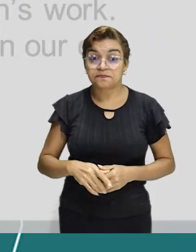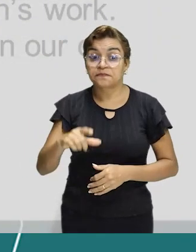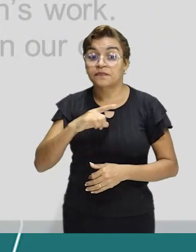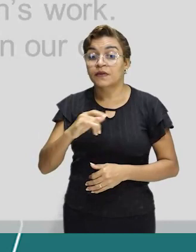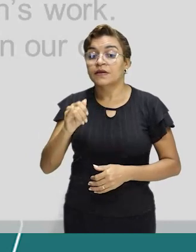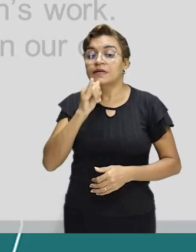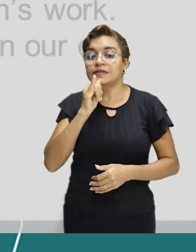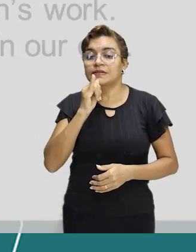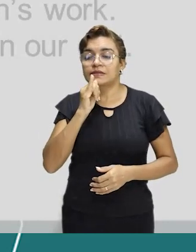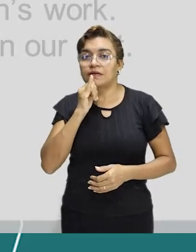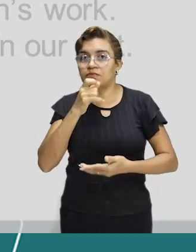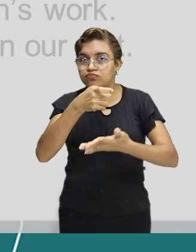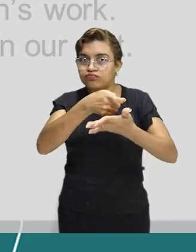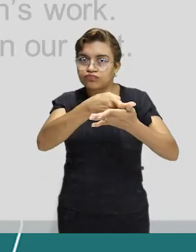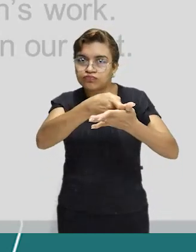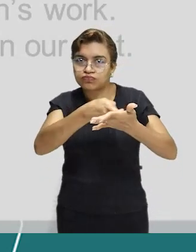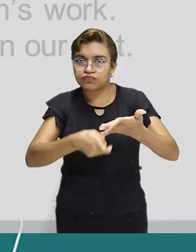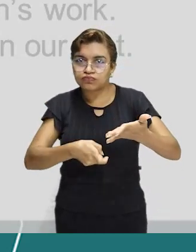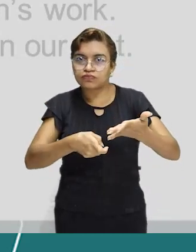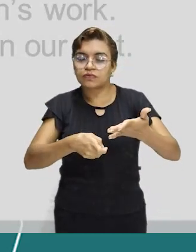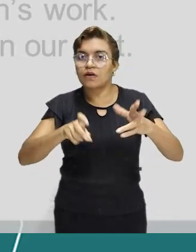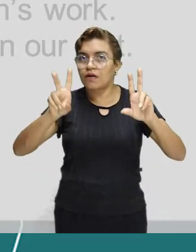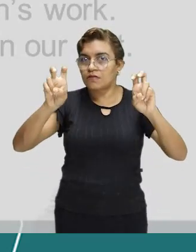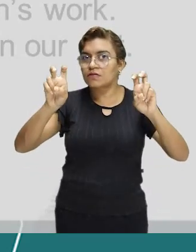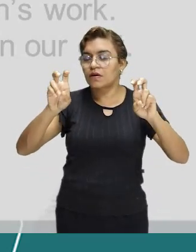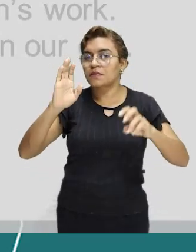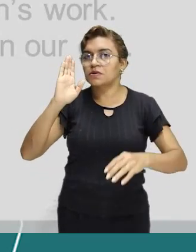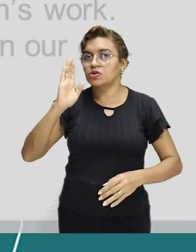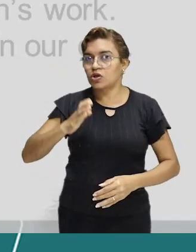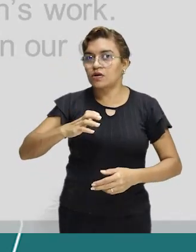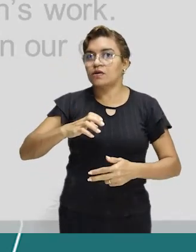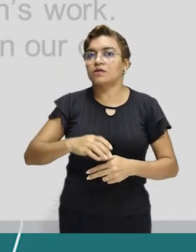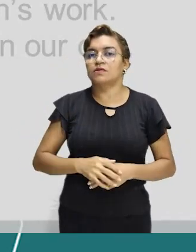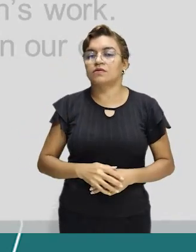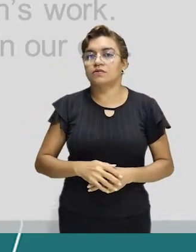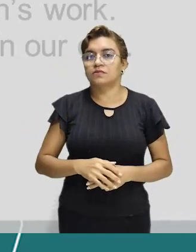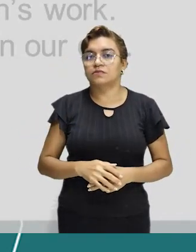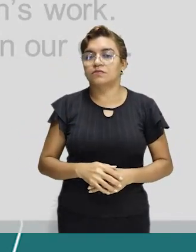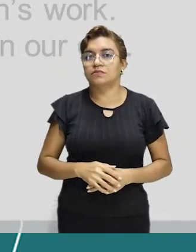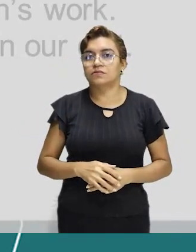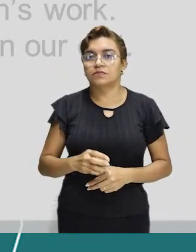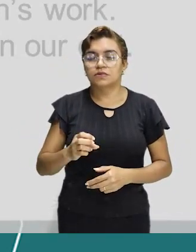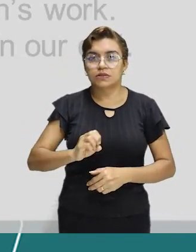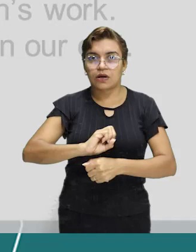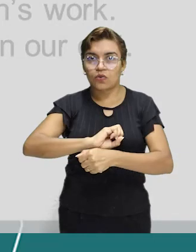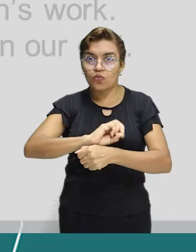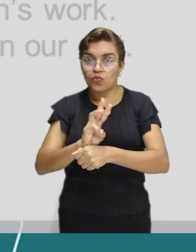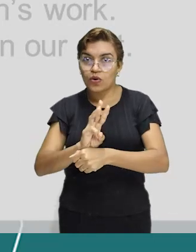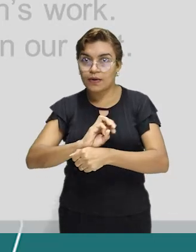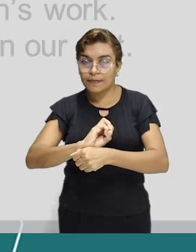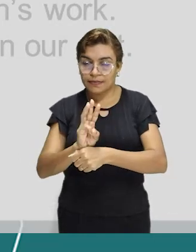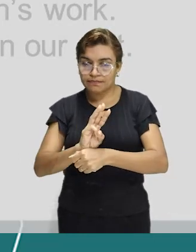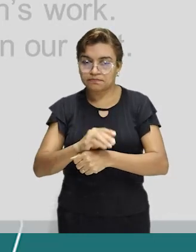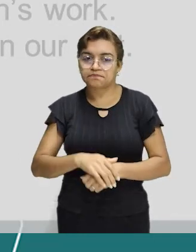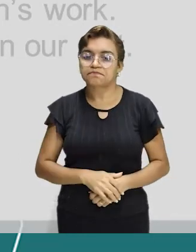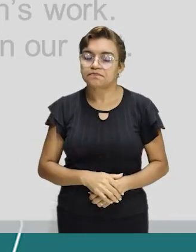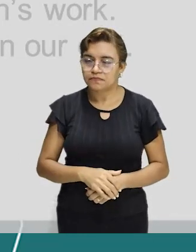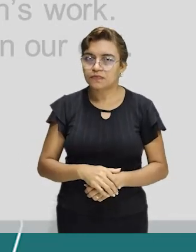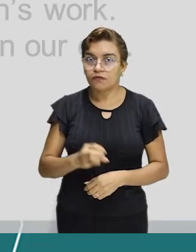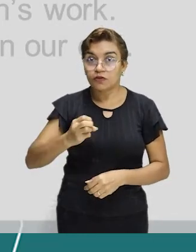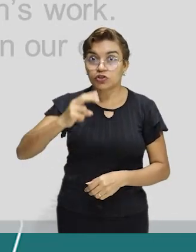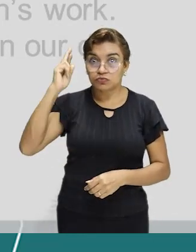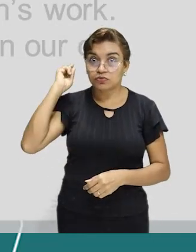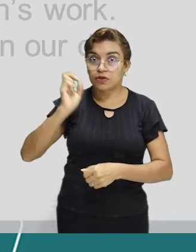de texto que foi tema já de uma questão do PAS da UEMA. Esse texto, a gente consegue